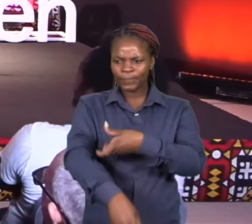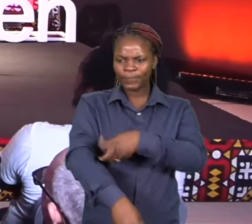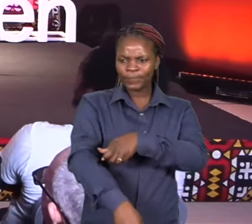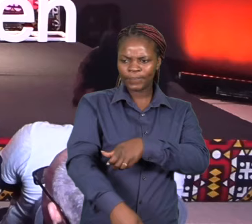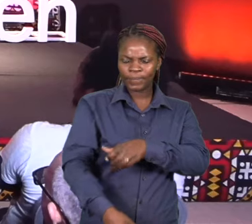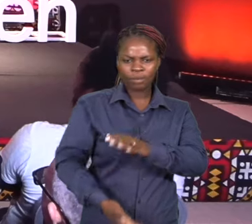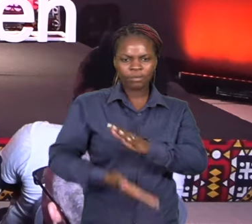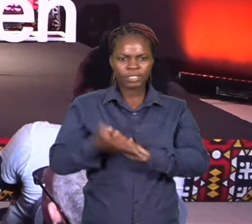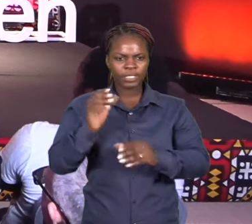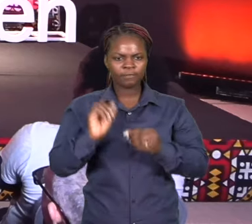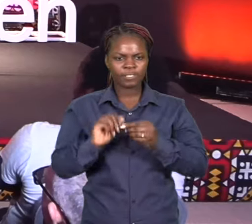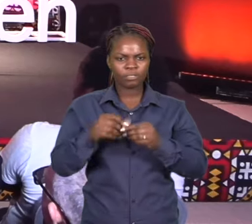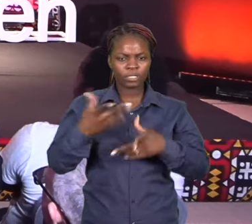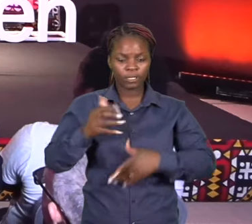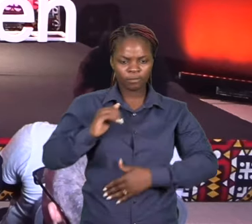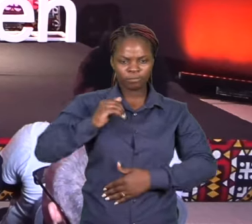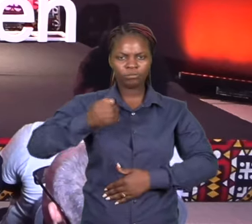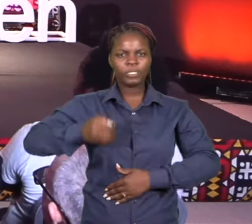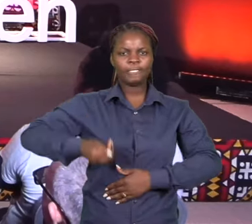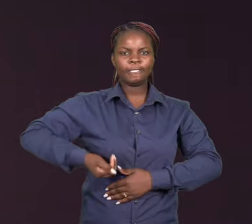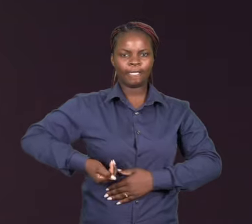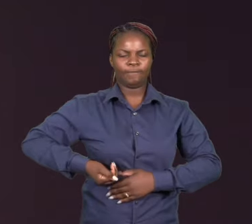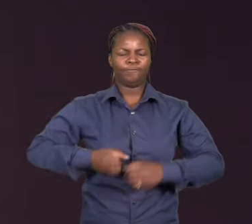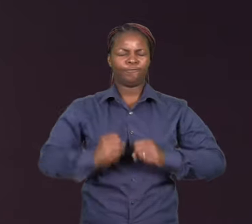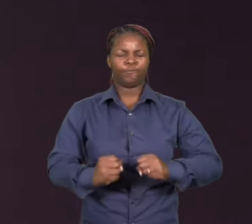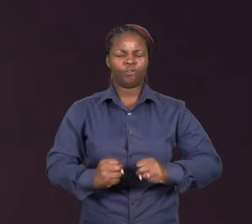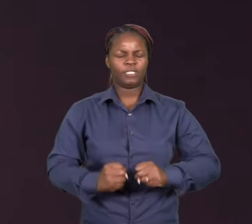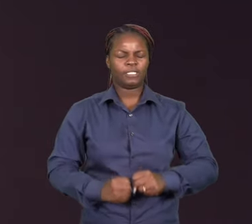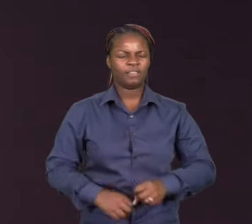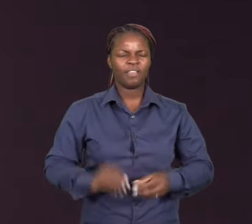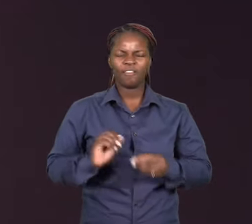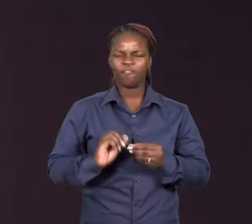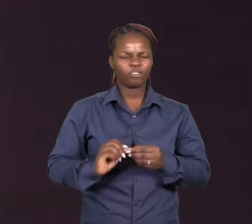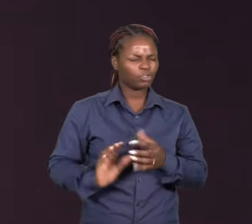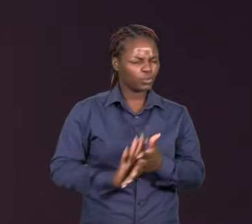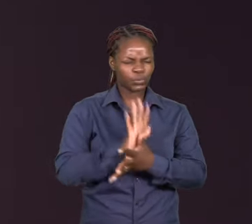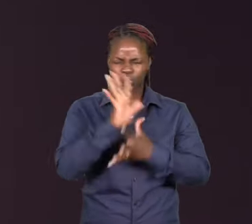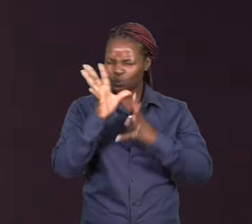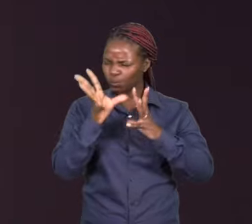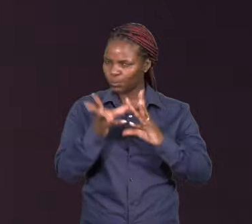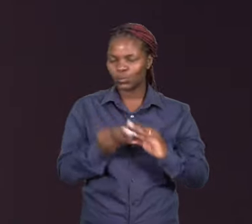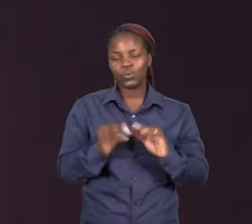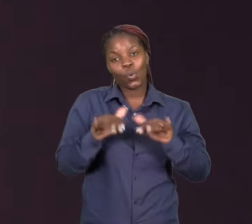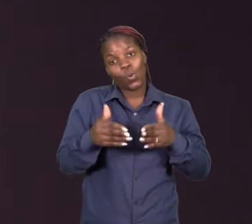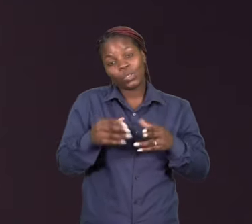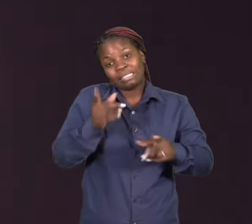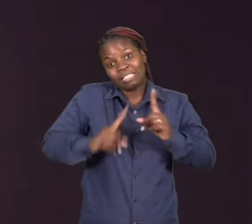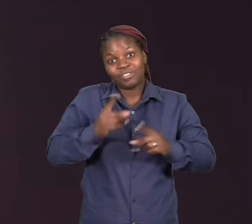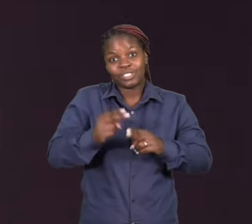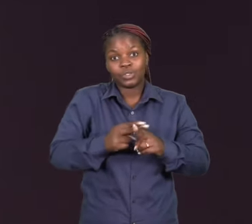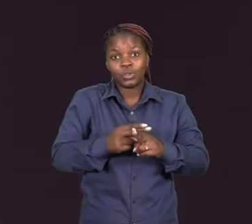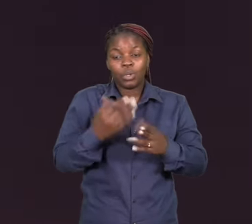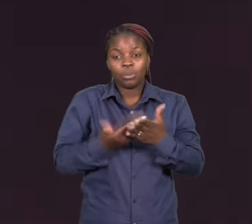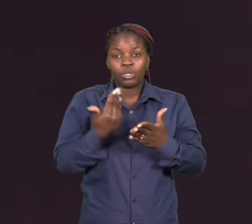na mulher que aquele momento precisava e tentou de tudo Ou pelo menos acha que tentou para quem nunca imaginou